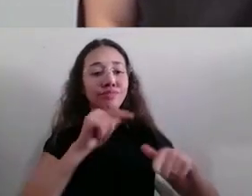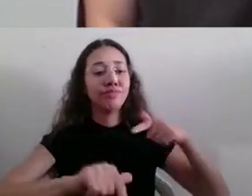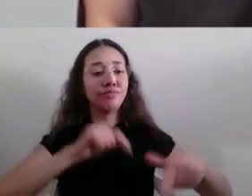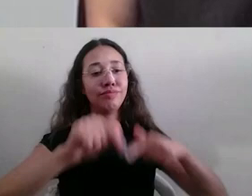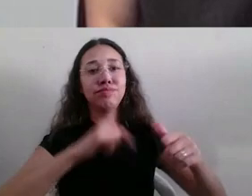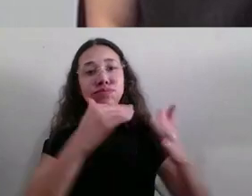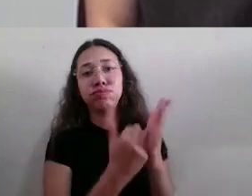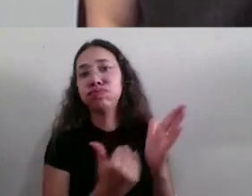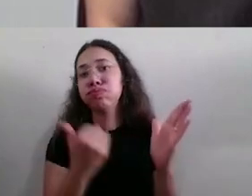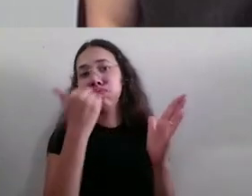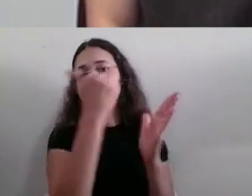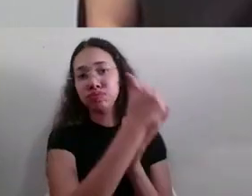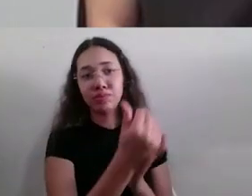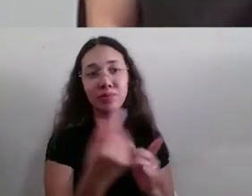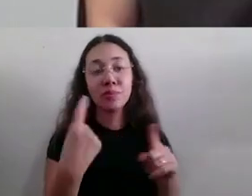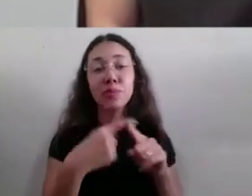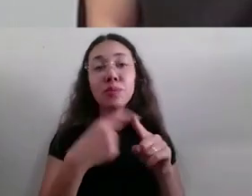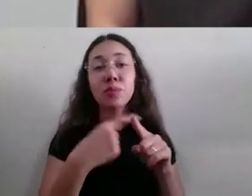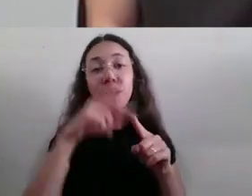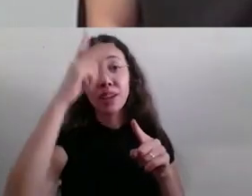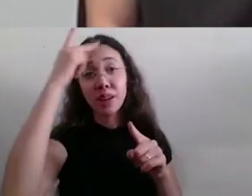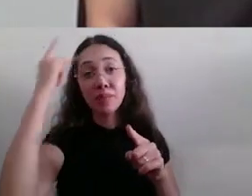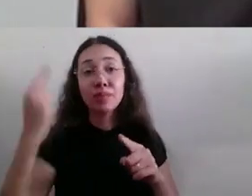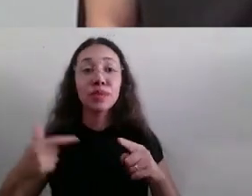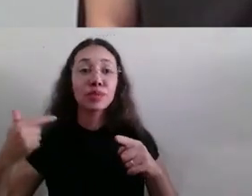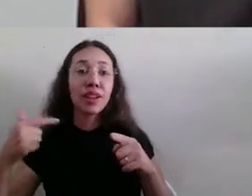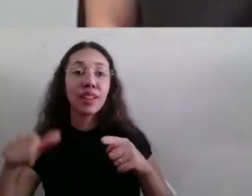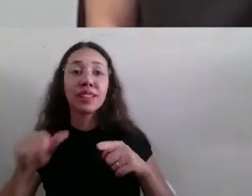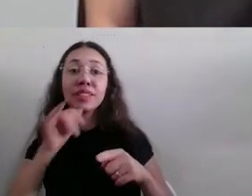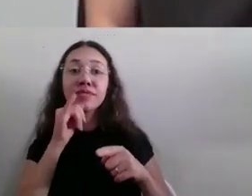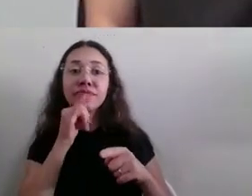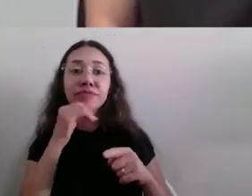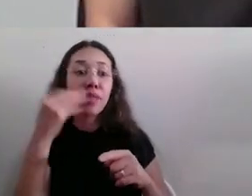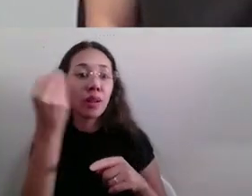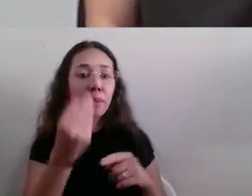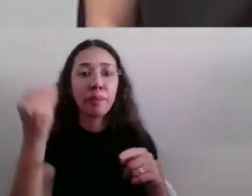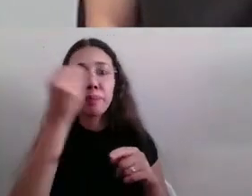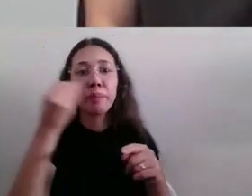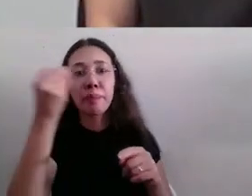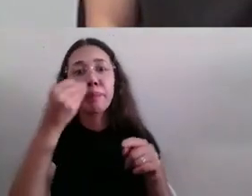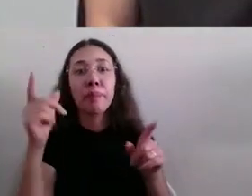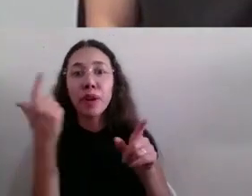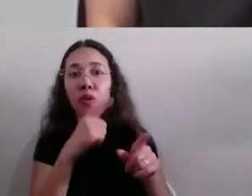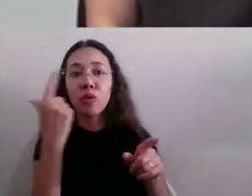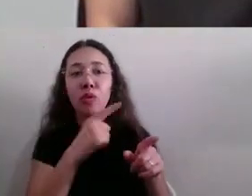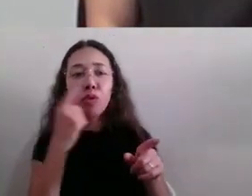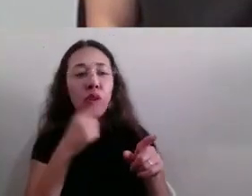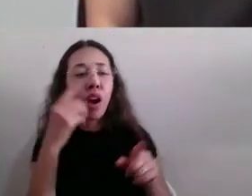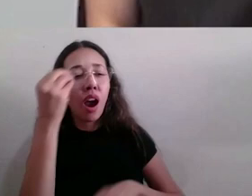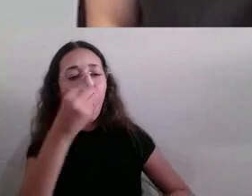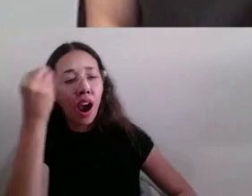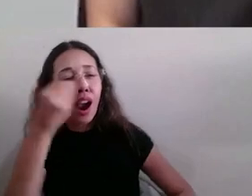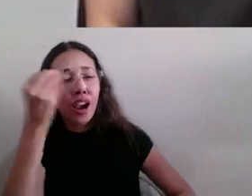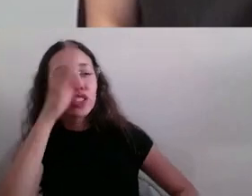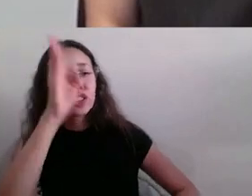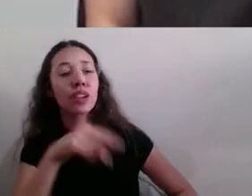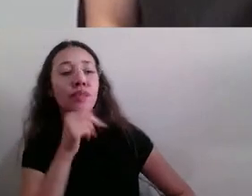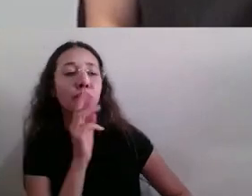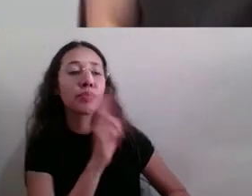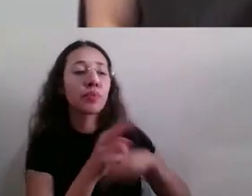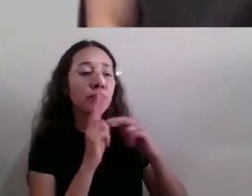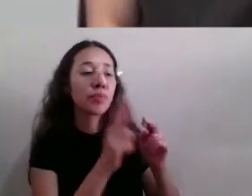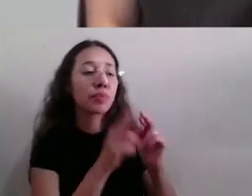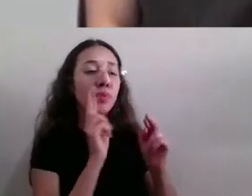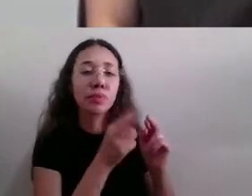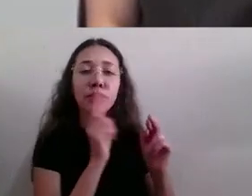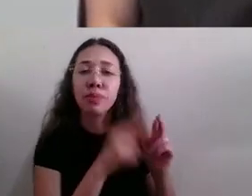dessa ideia da especialização. Afinal de contas, quando se tem especialização, se consegue dar uma solução melhor para as demandas, porque é algo